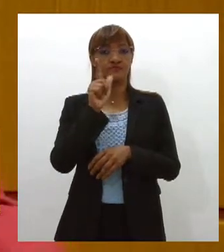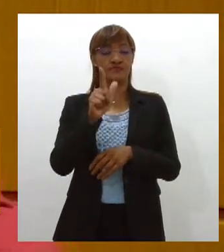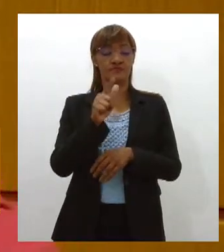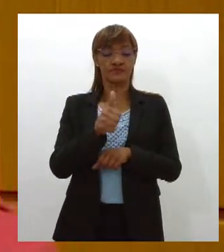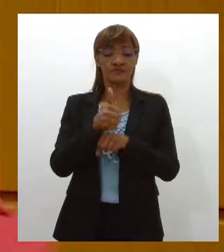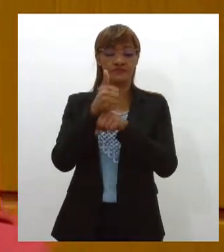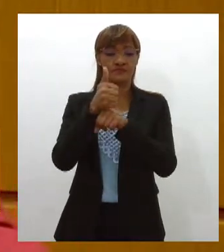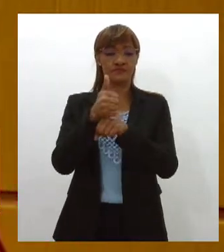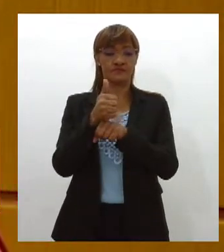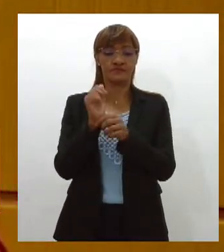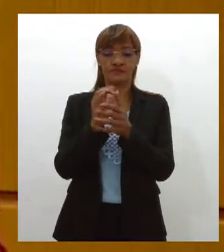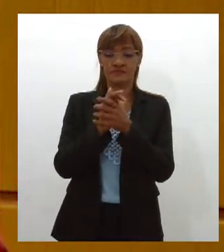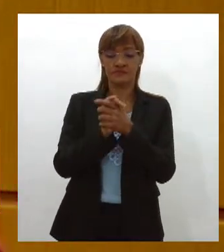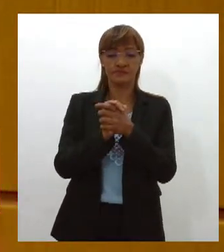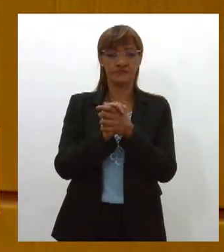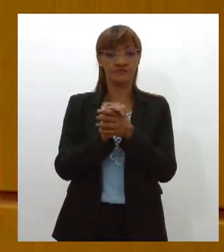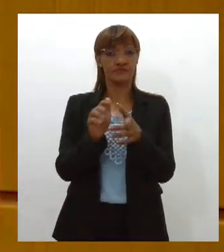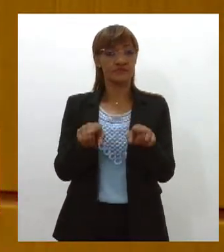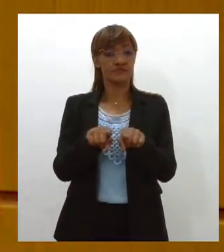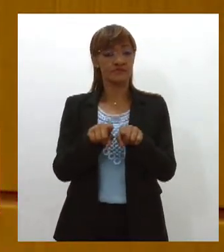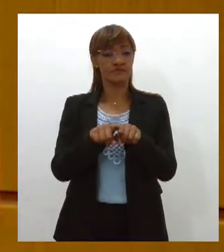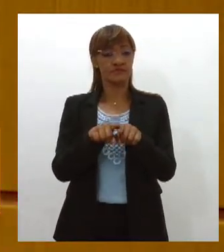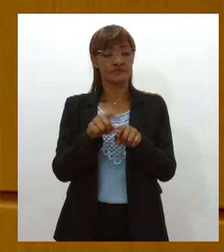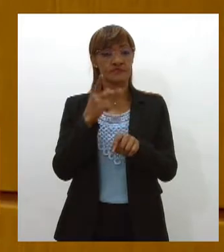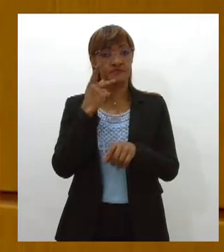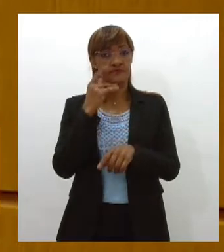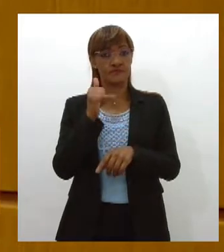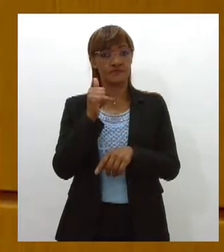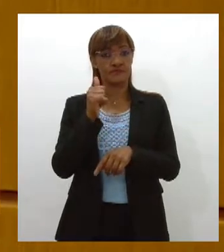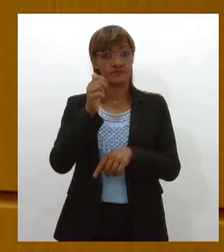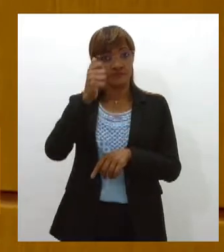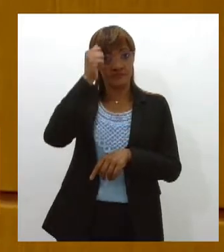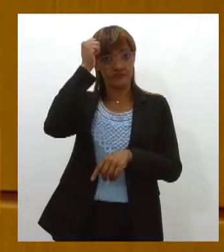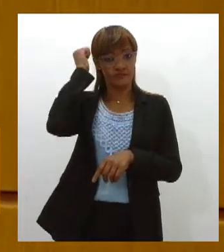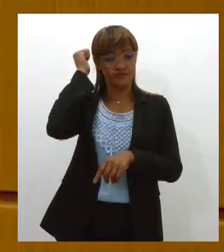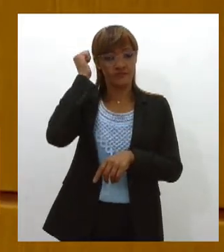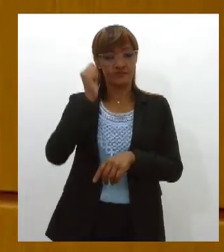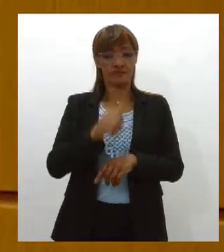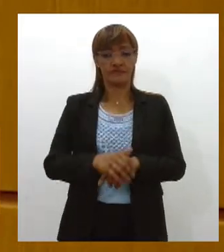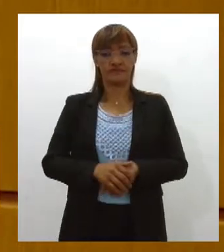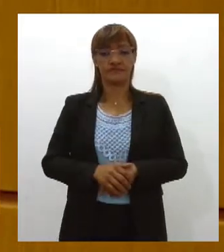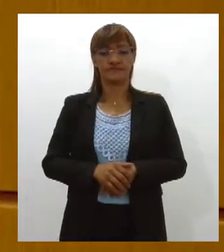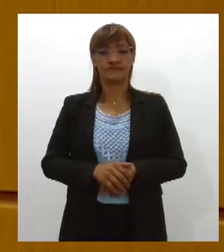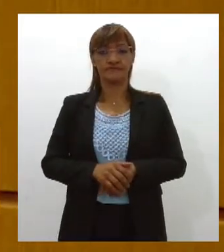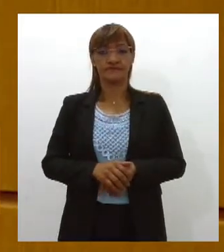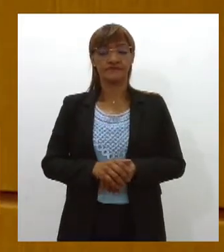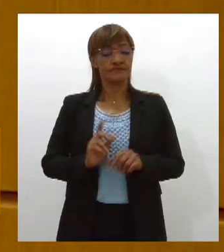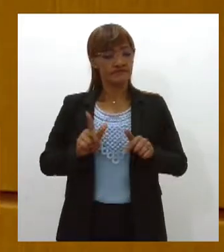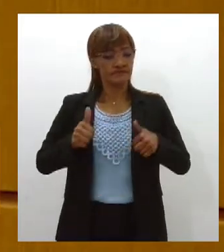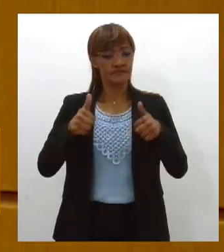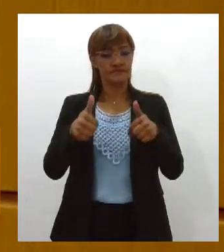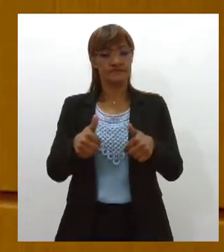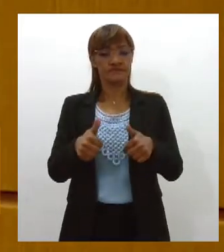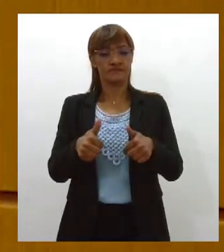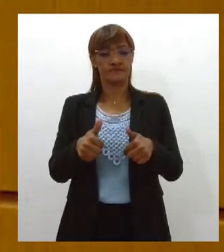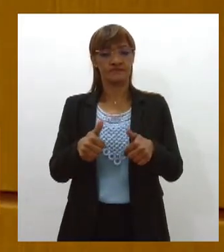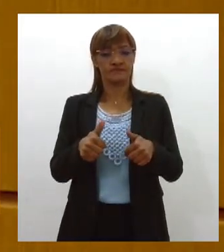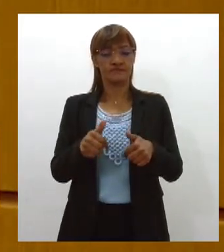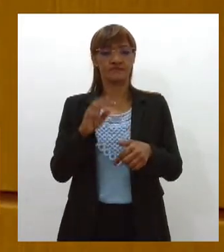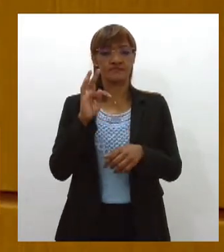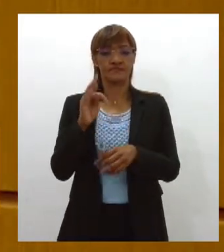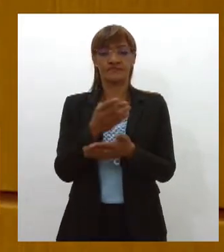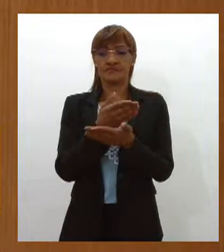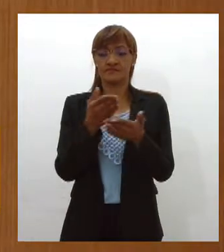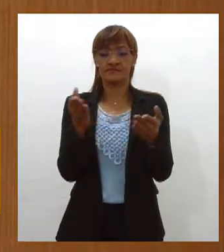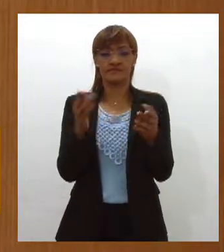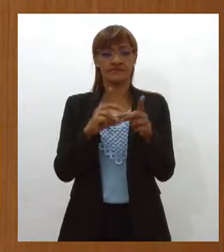pai, ao André. E aqueles que não conseguiram, mas que lutaram. E, de qualquer forma, o processo democrático é